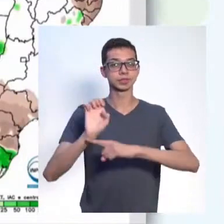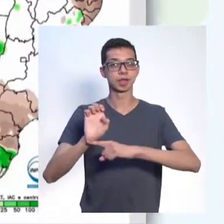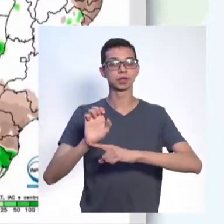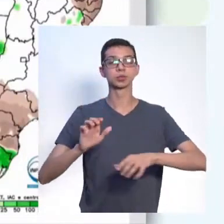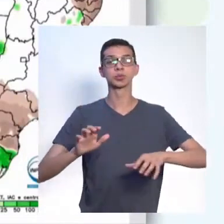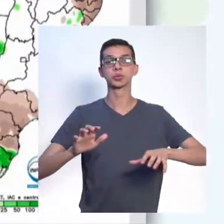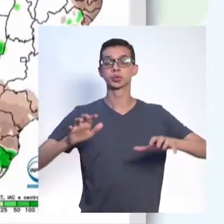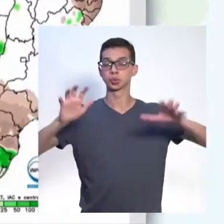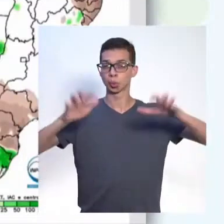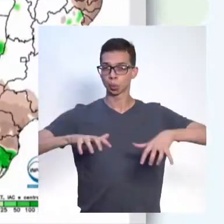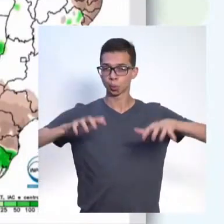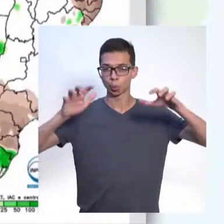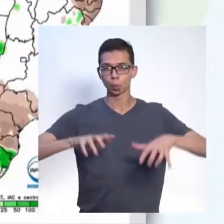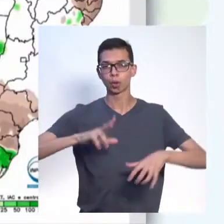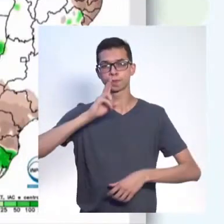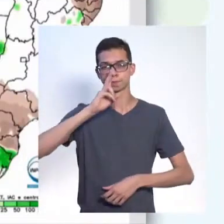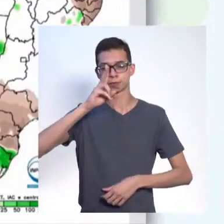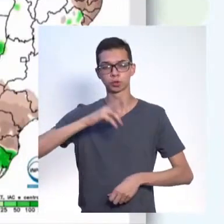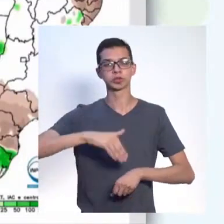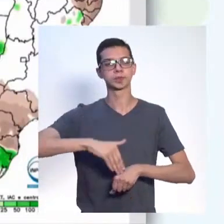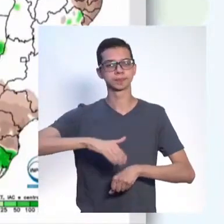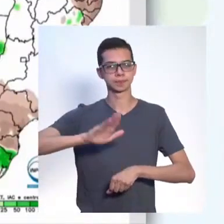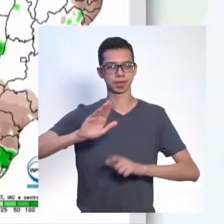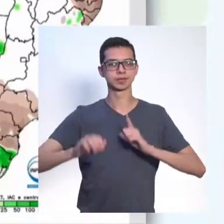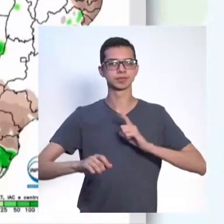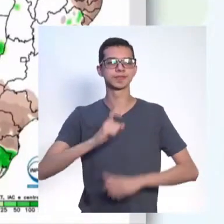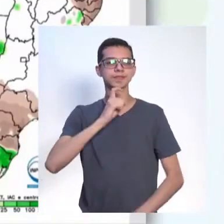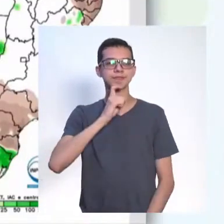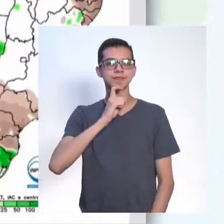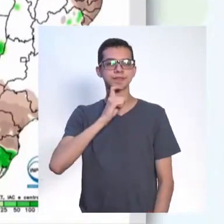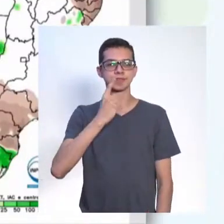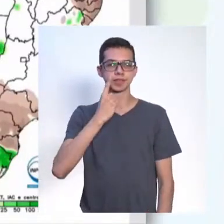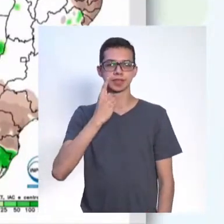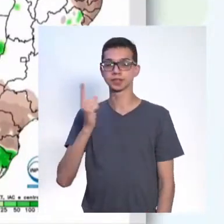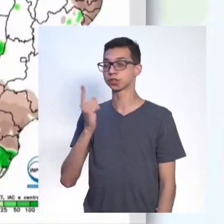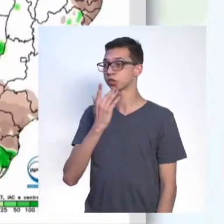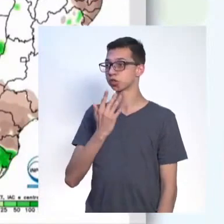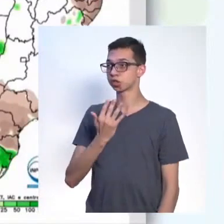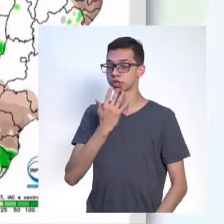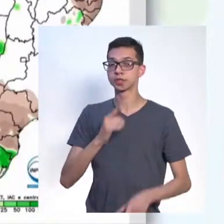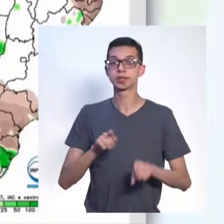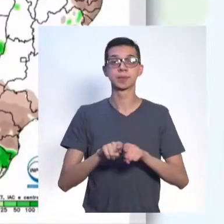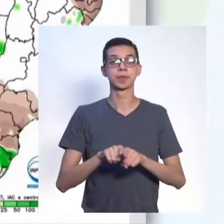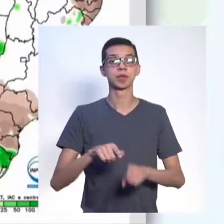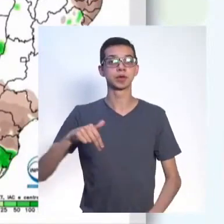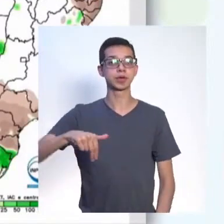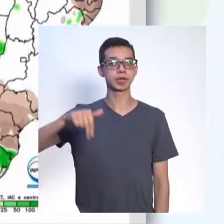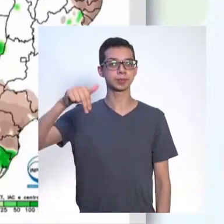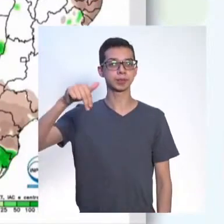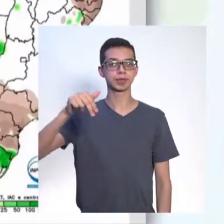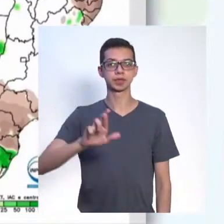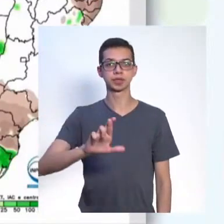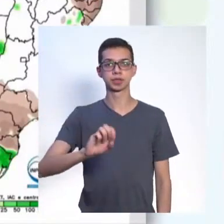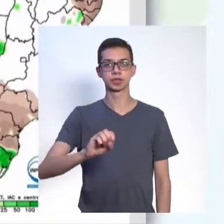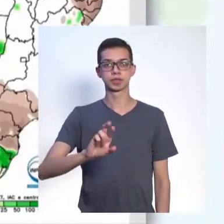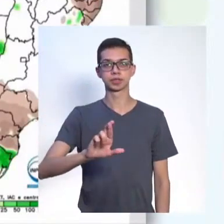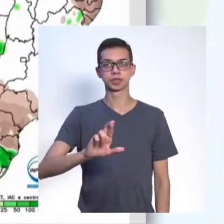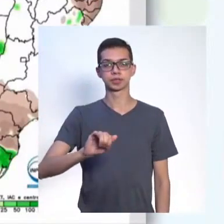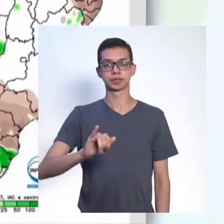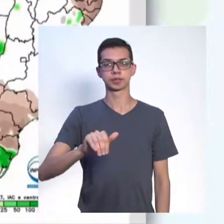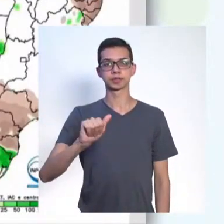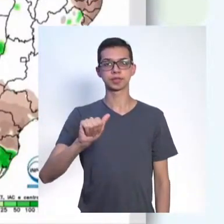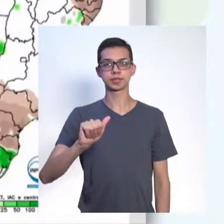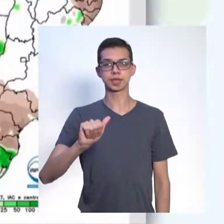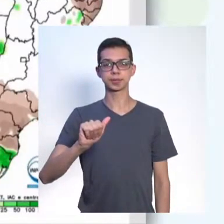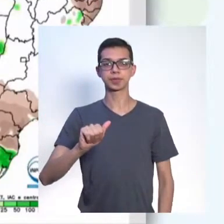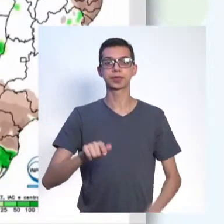mais intensas, a gente pode observar nesses tons em verde, também para o norte do estado de Roraima, e aqui para o nordeste